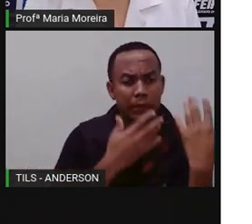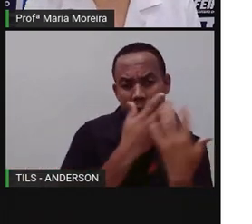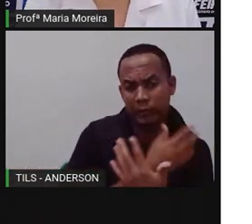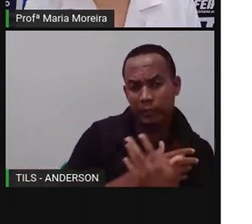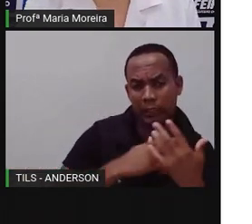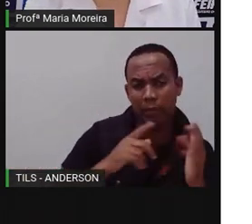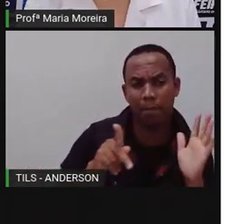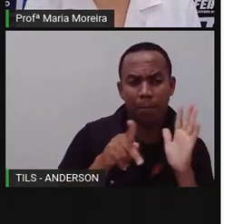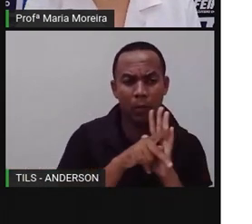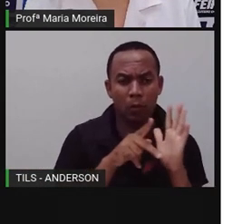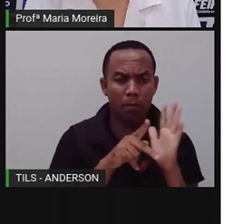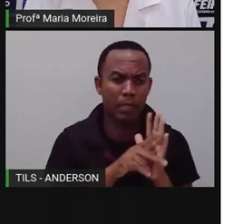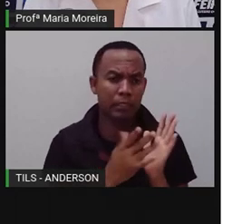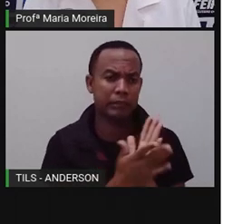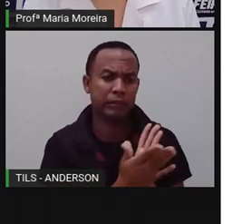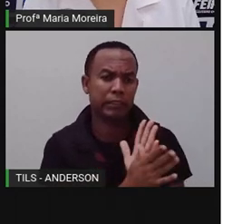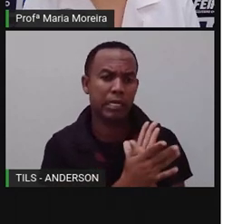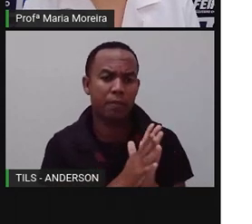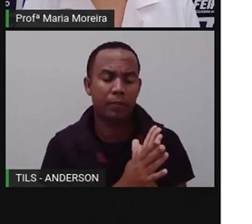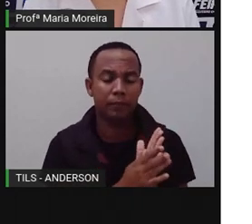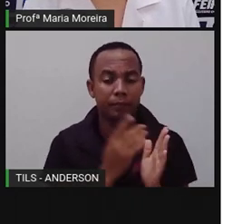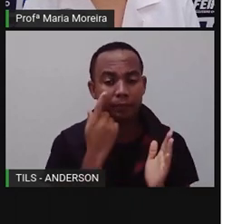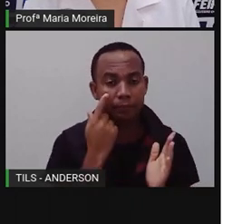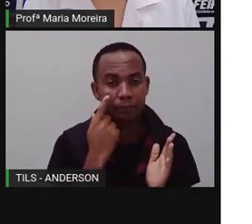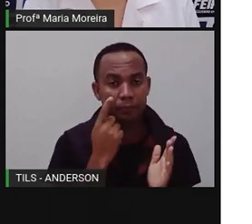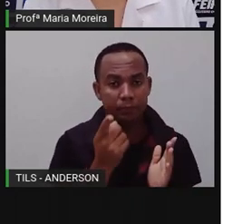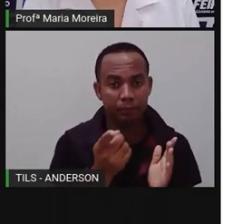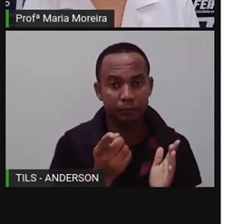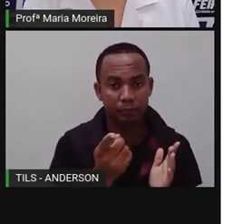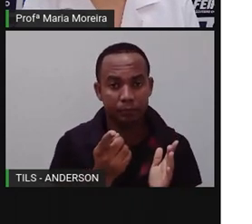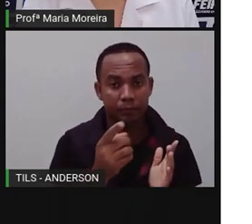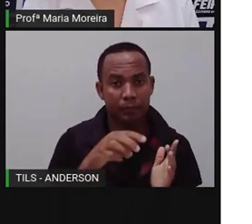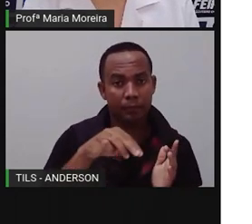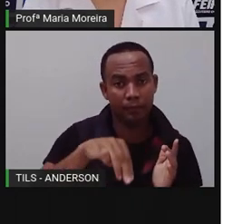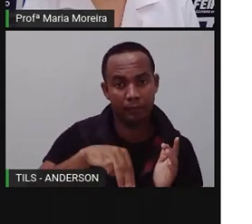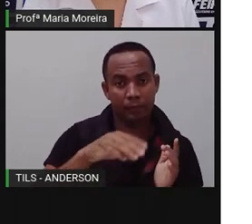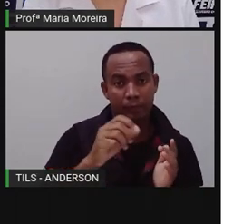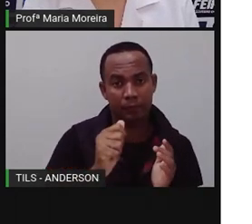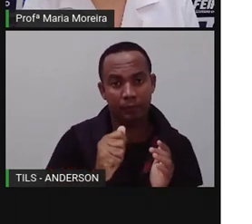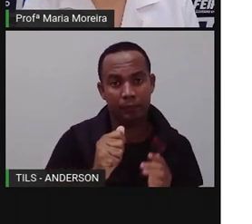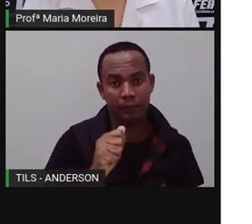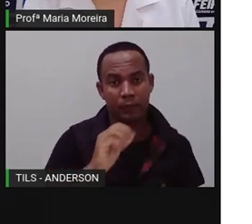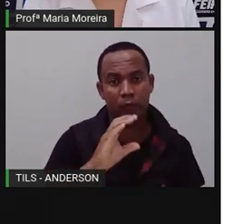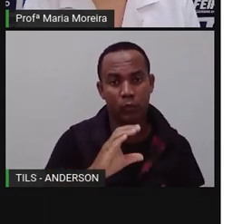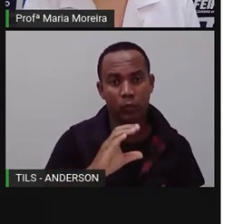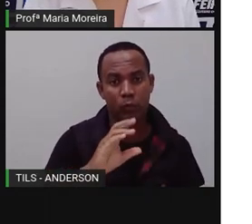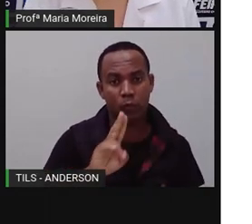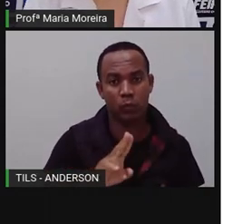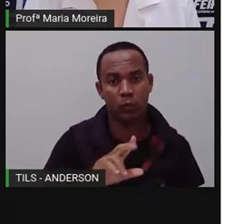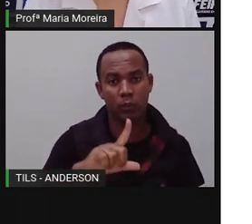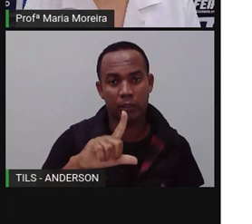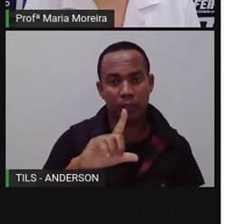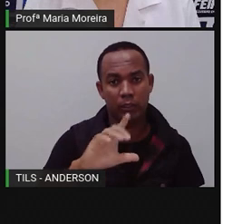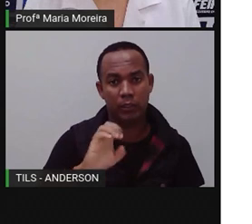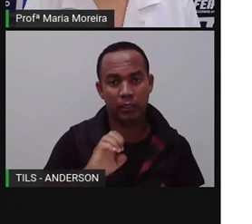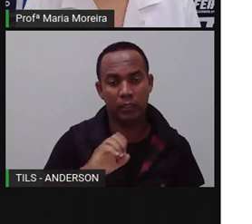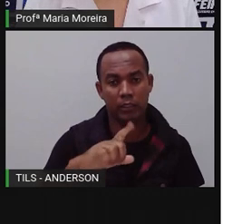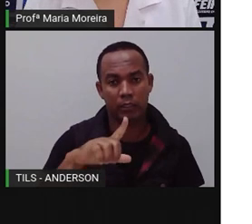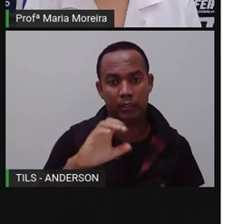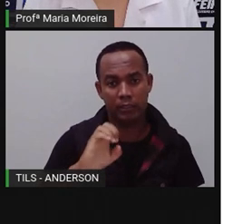musical do samba. Vamos voltar aqui. Esse aqui é o maculelê, tá? A imagem. E